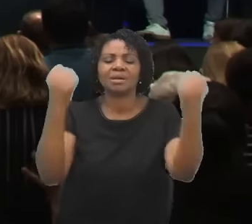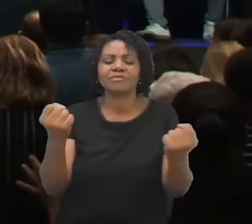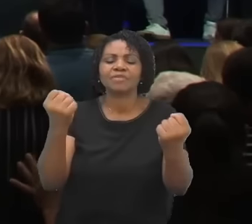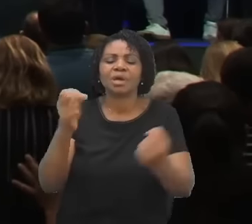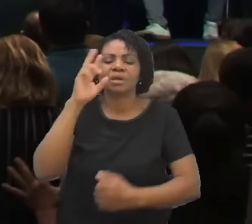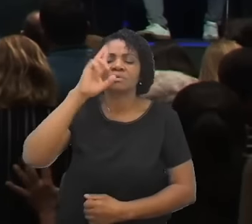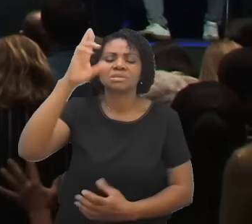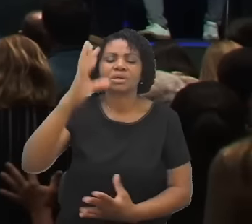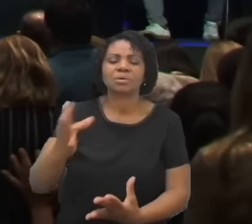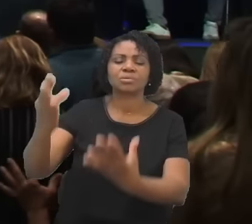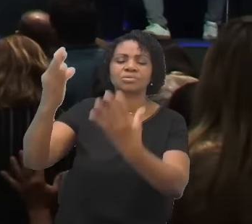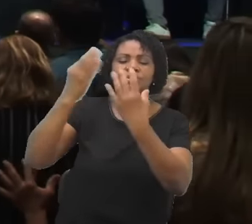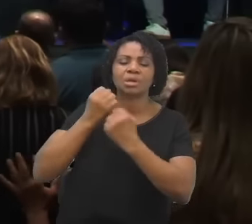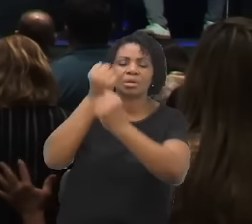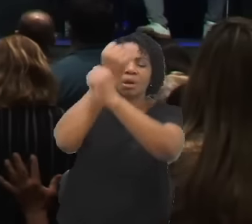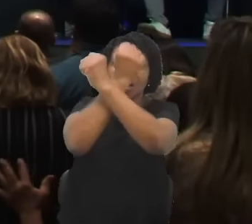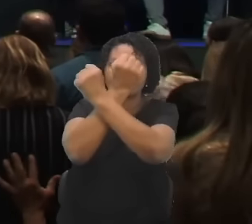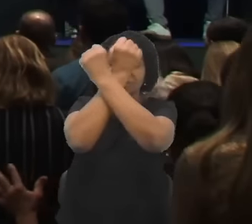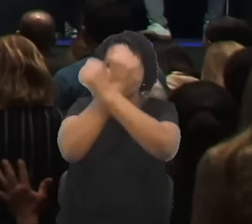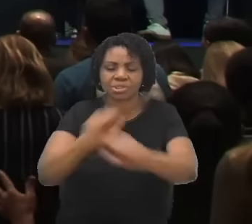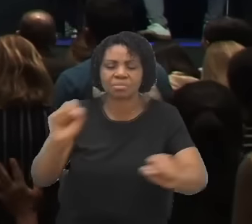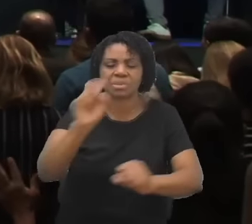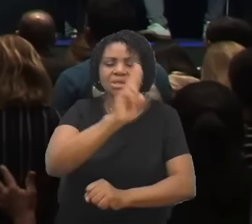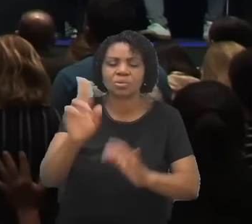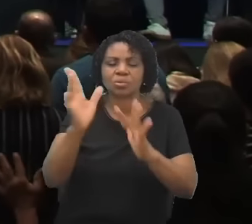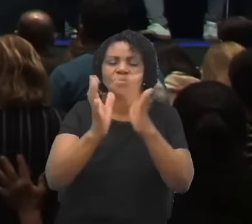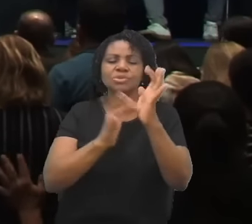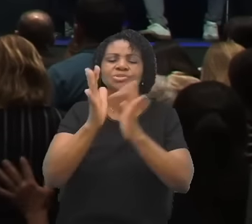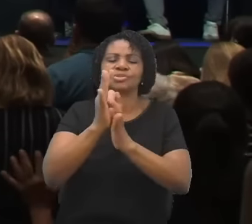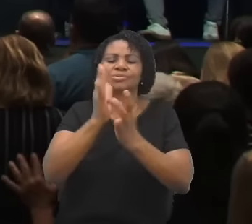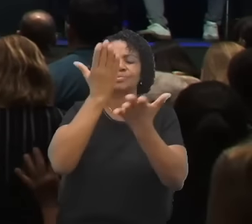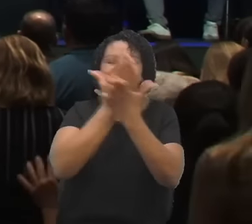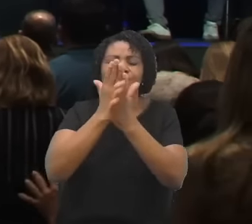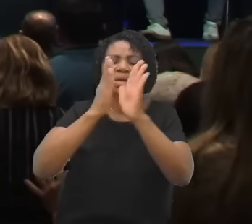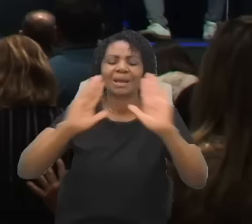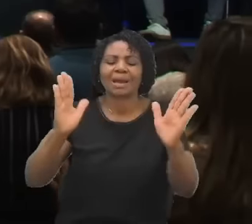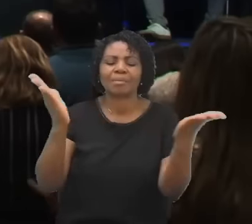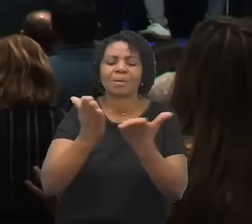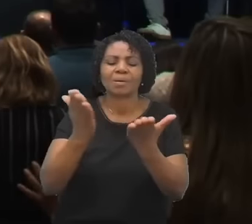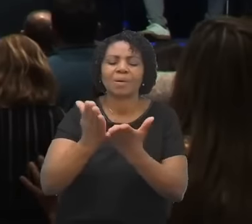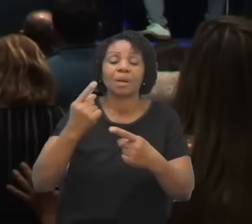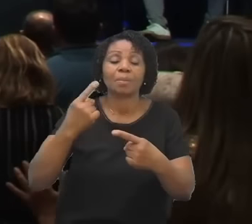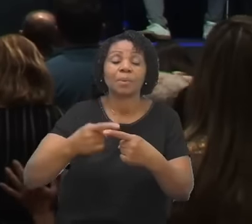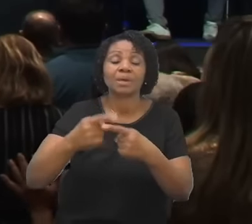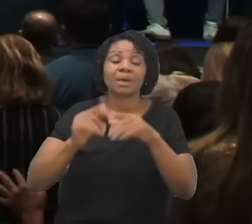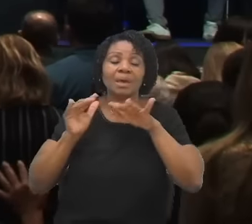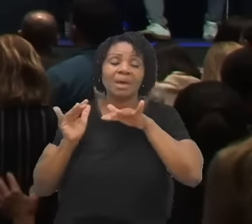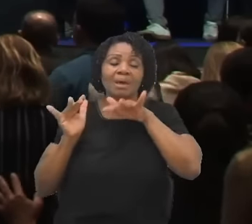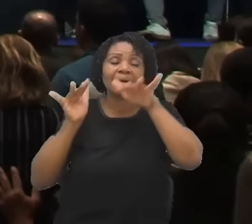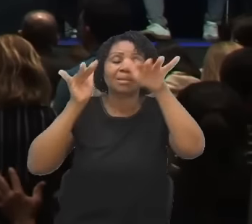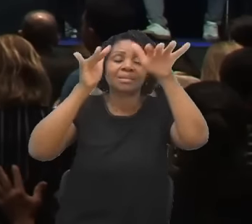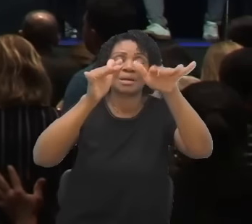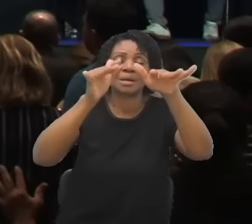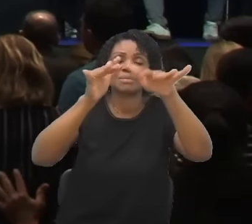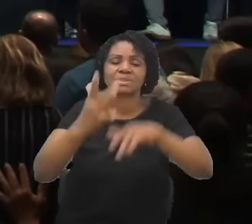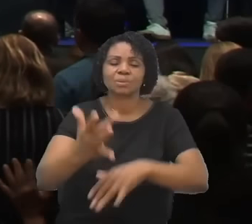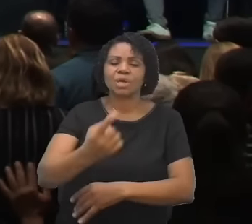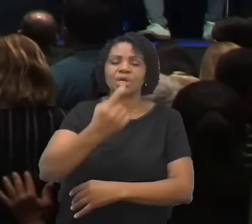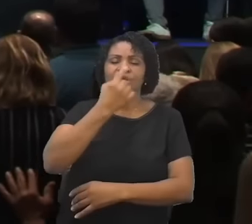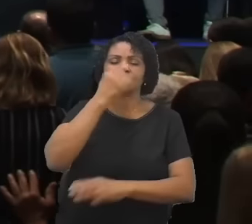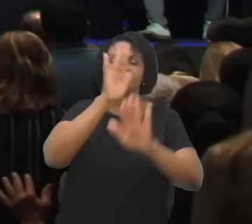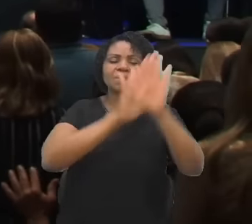Senhor nos deu. Algemas caiam por terra agora, em nome de Jesus, porque nós vamos entrar no nível mais profundo